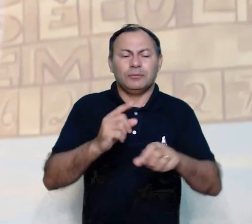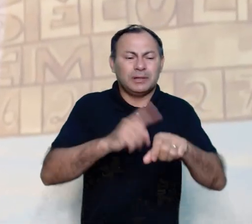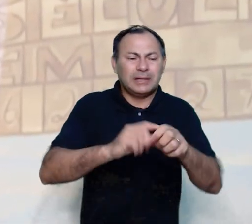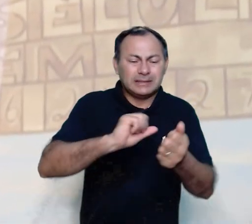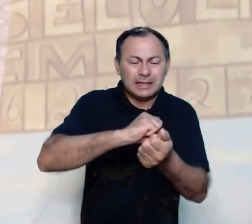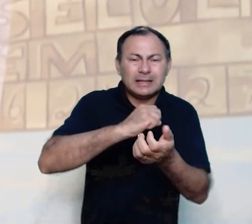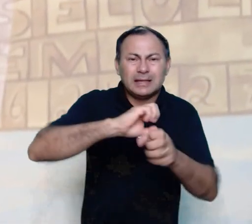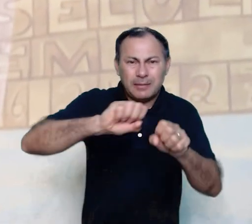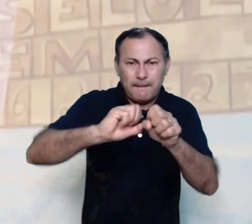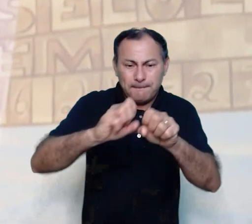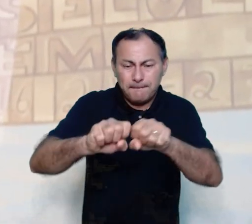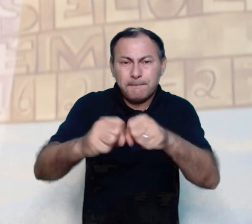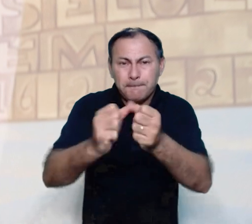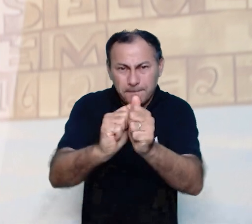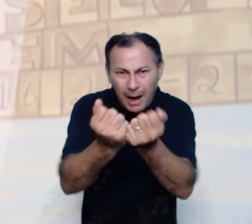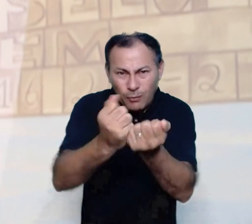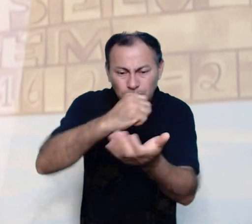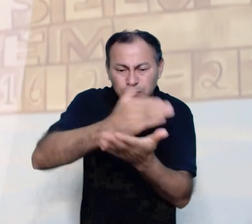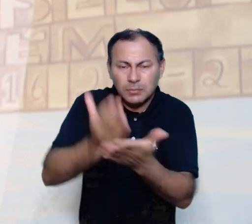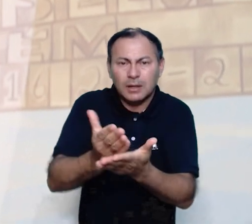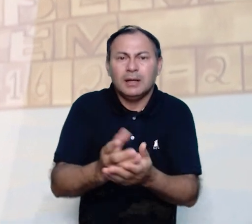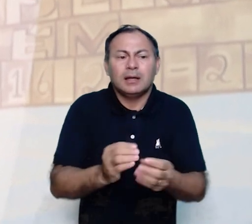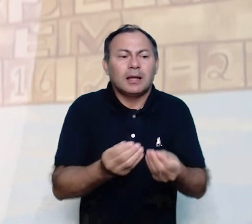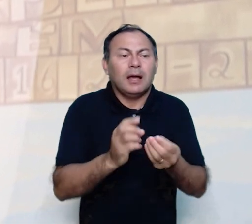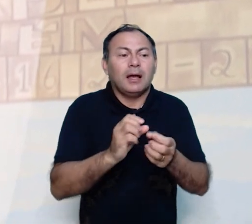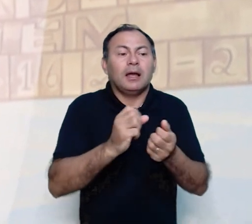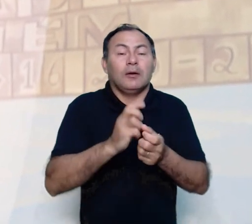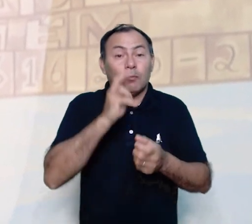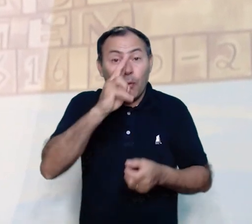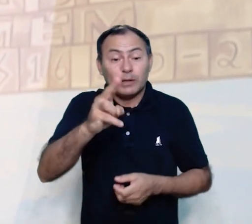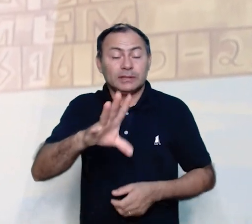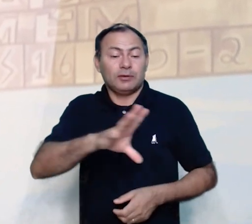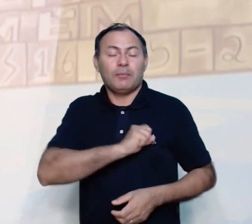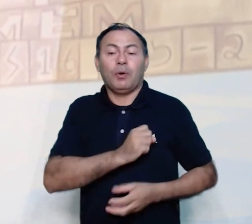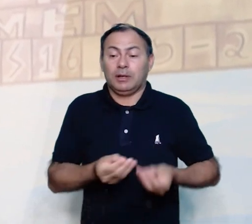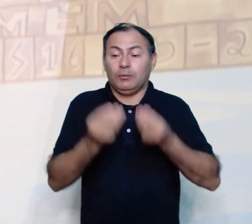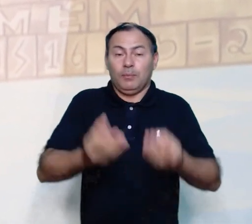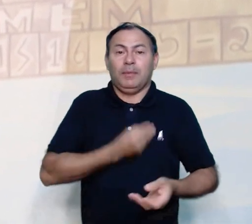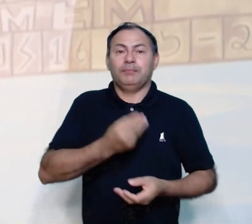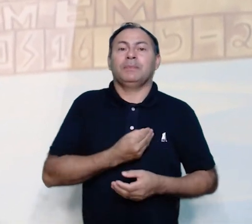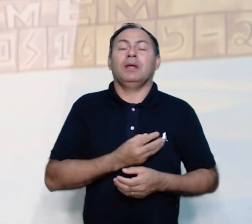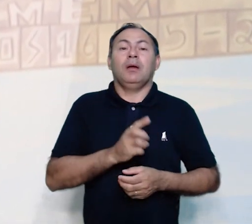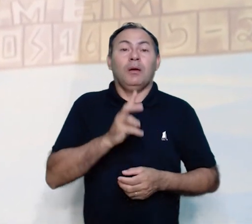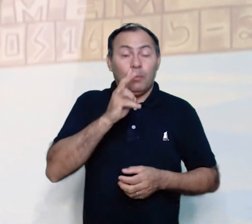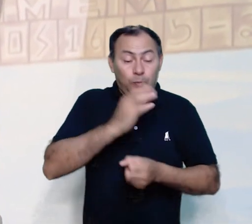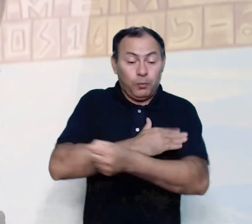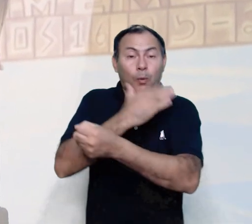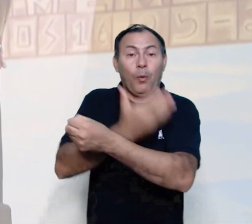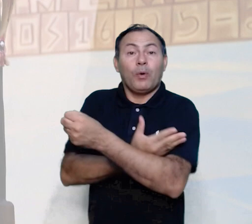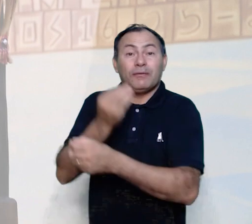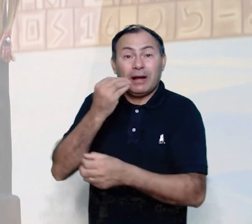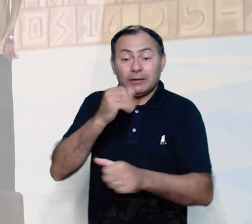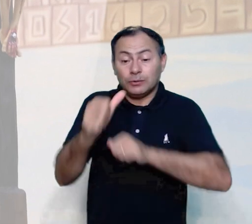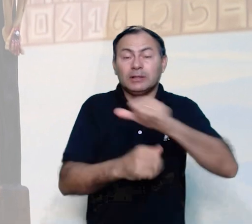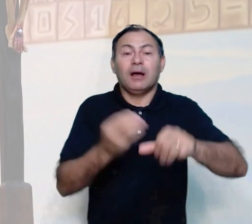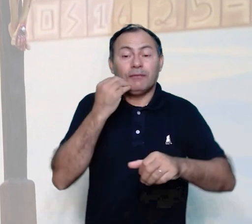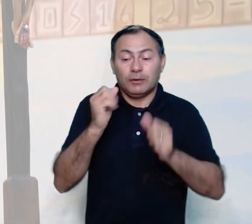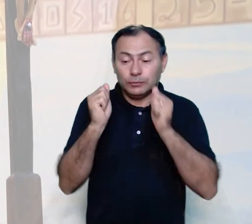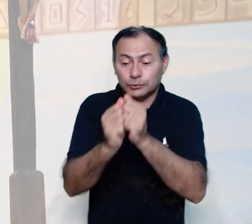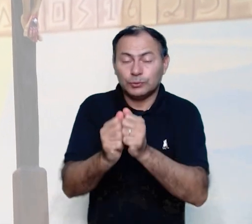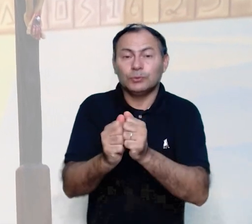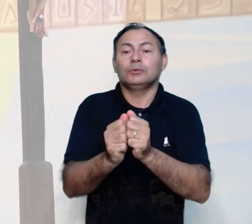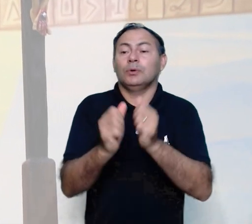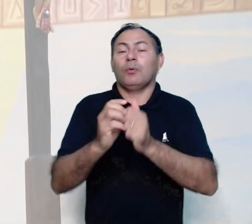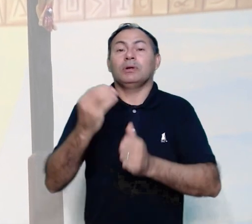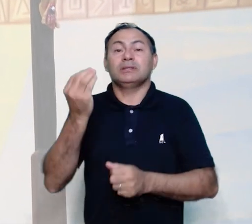fragilidade é força. Força de amor que doa a vida. Força do fraco que se